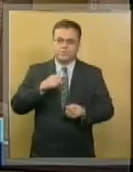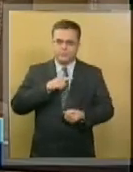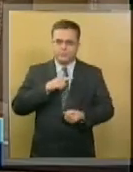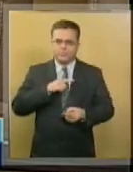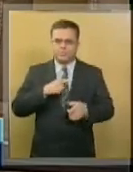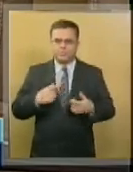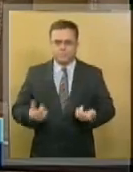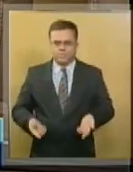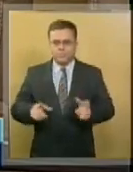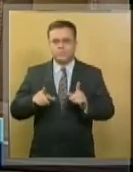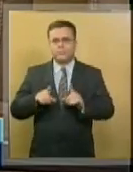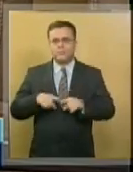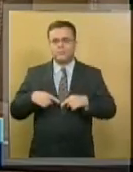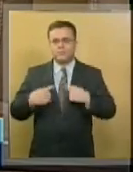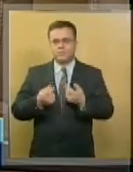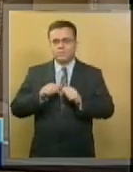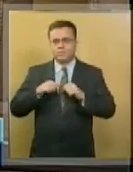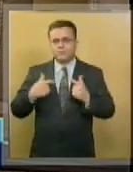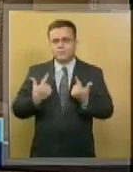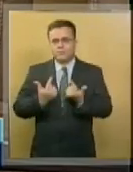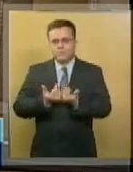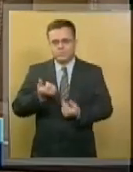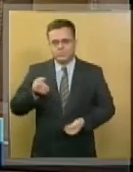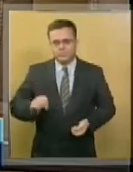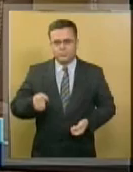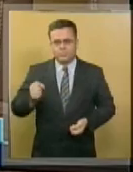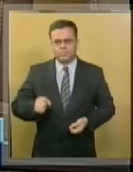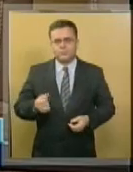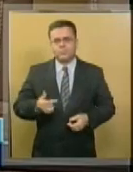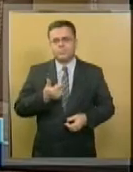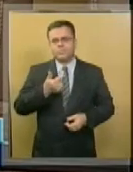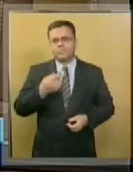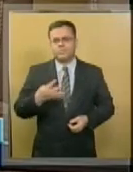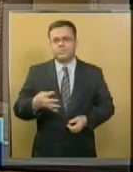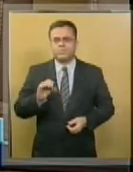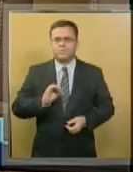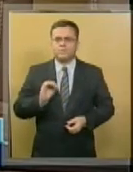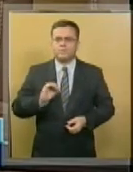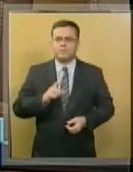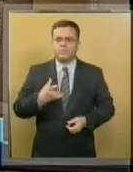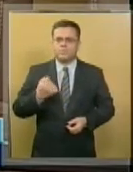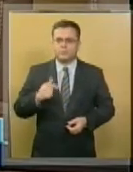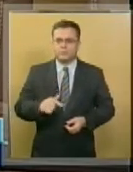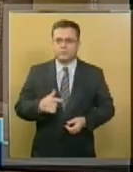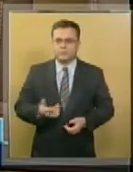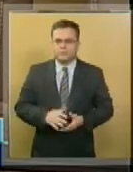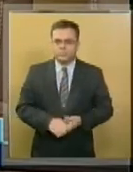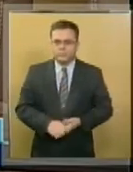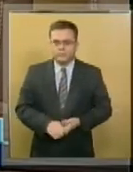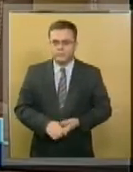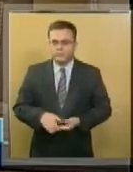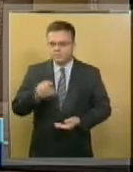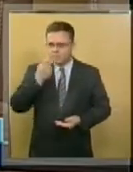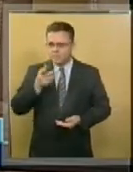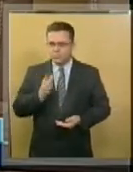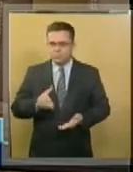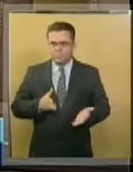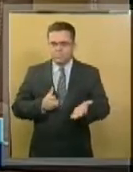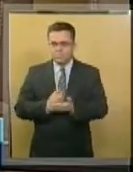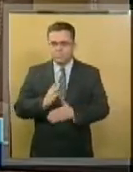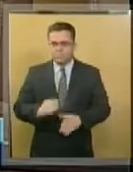Sala das sessões da Assembleia Legislativa do Estado de Sergipe, em 24 de outubro de 2017. Lida, senhor